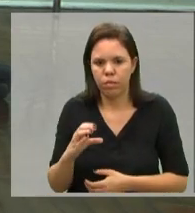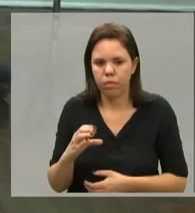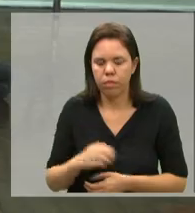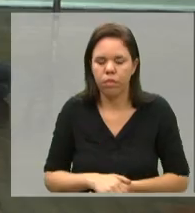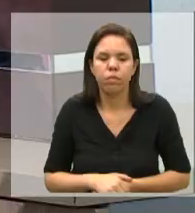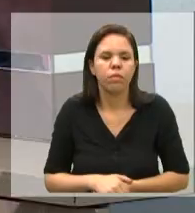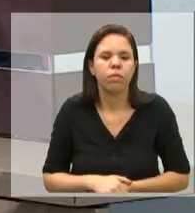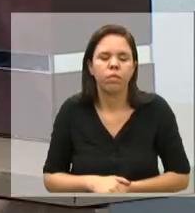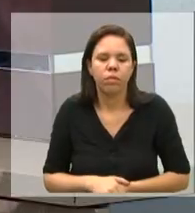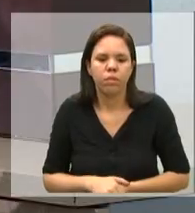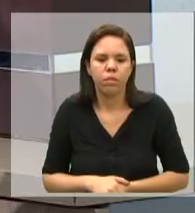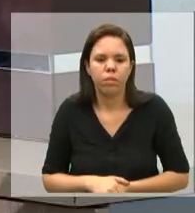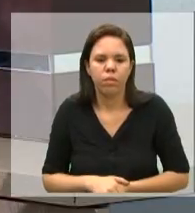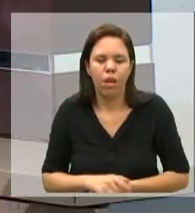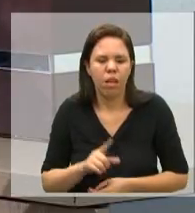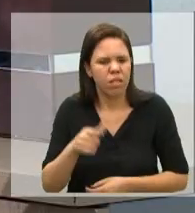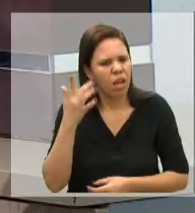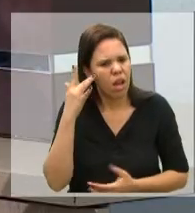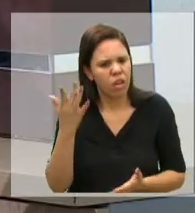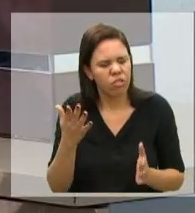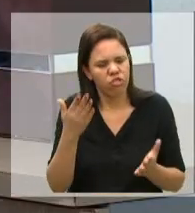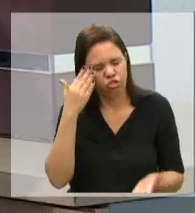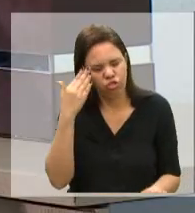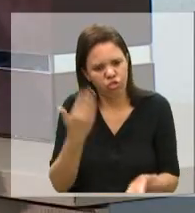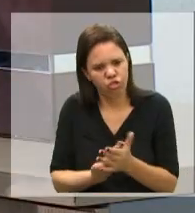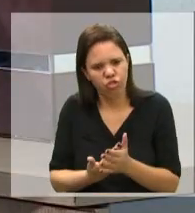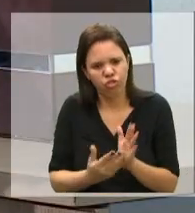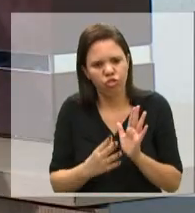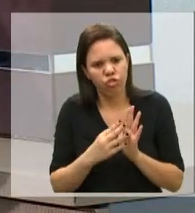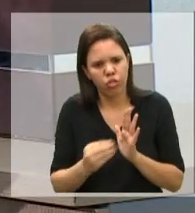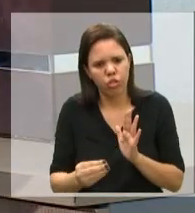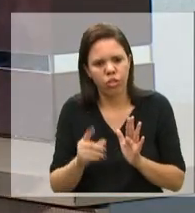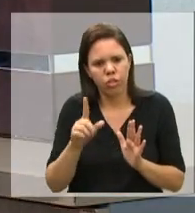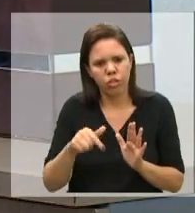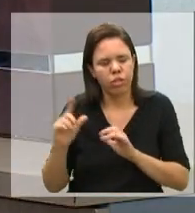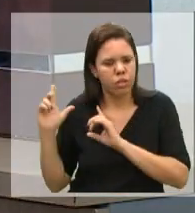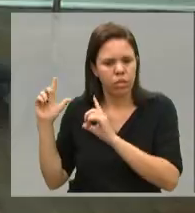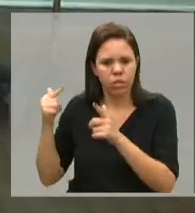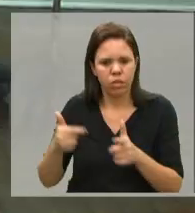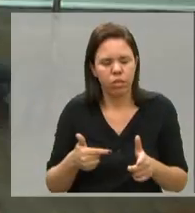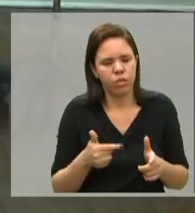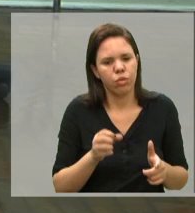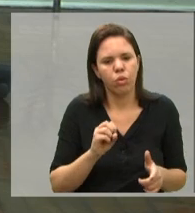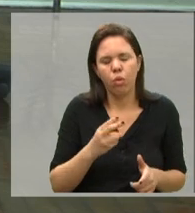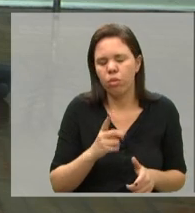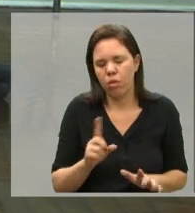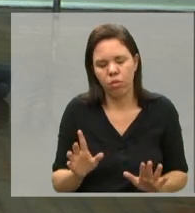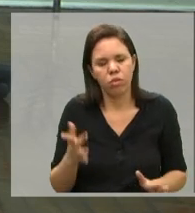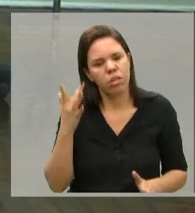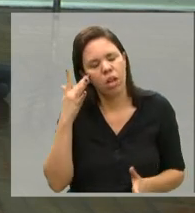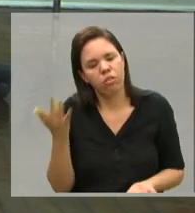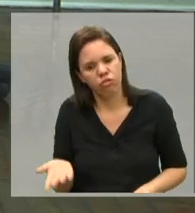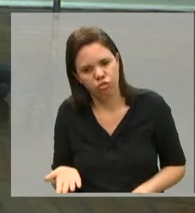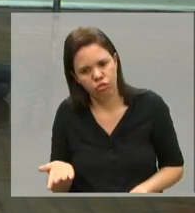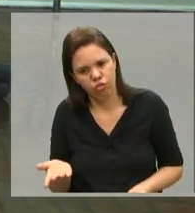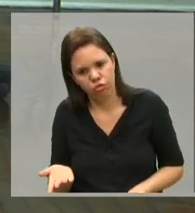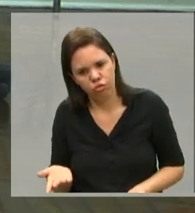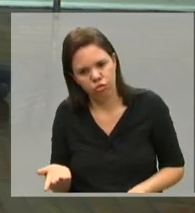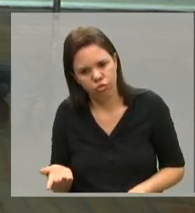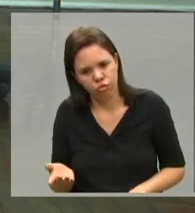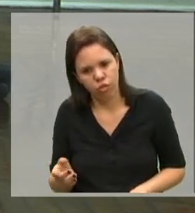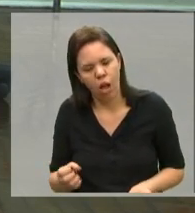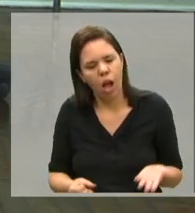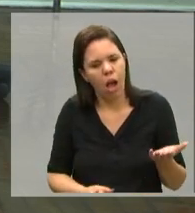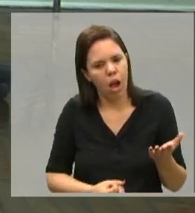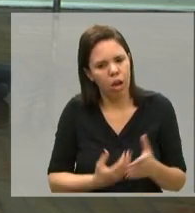essa modalidade é uma evolução do ensino tradicional ou não? É algo que caminha lado a lado? Eu acho que ela é uma